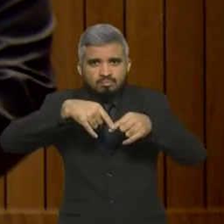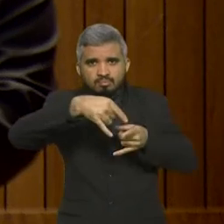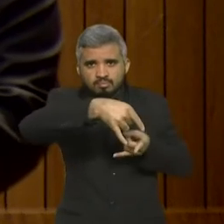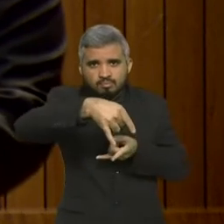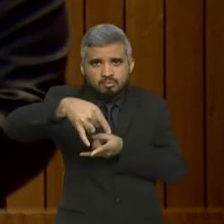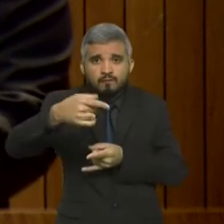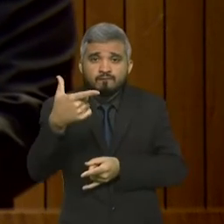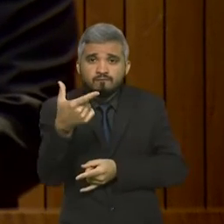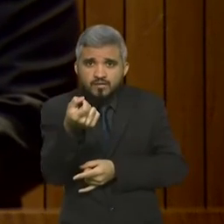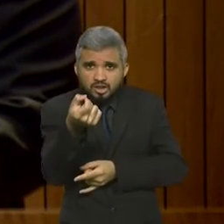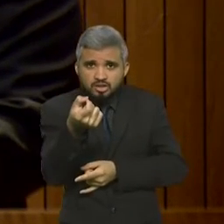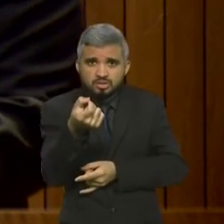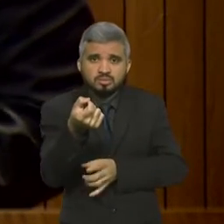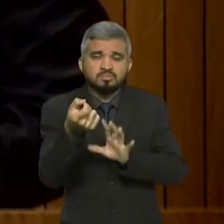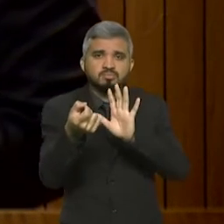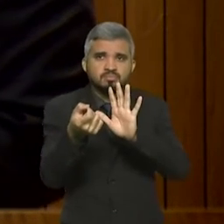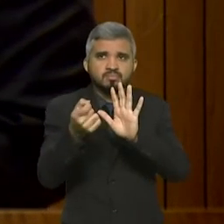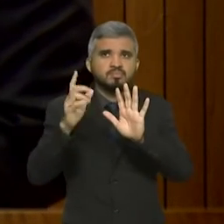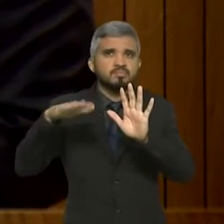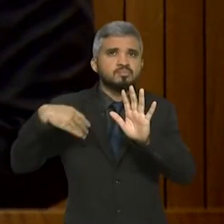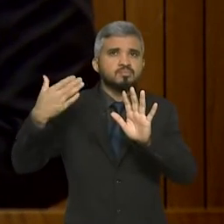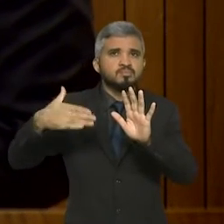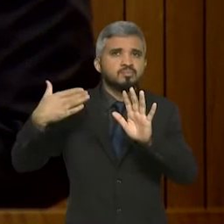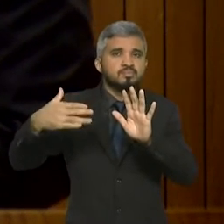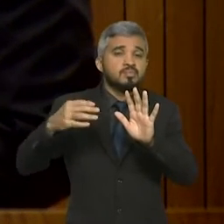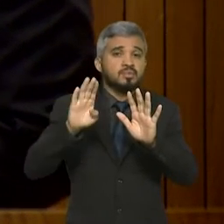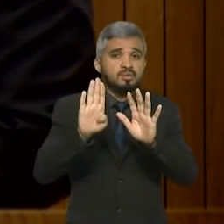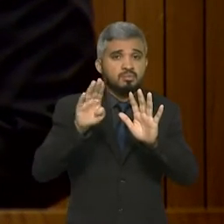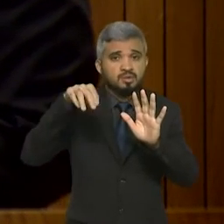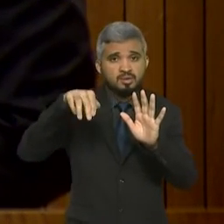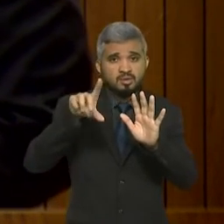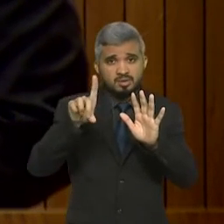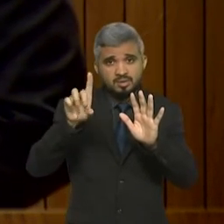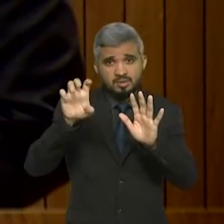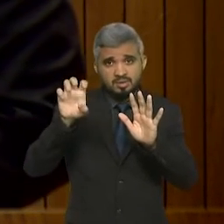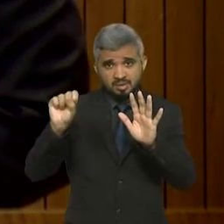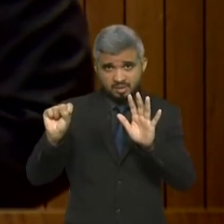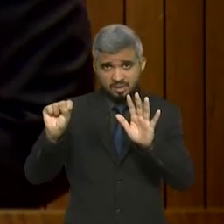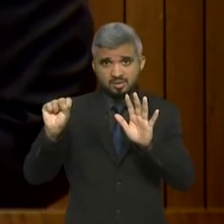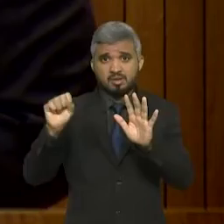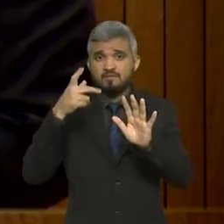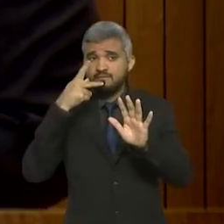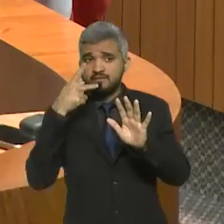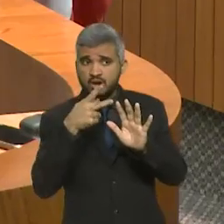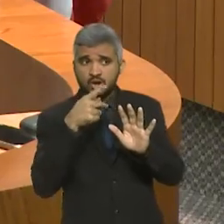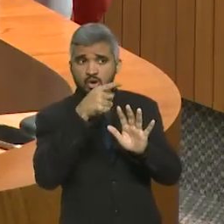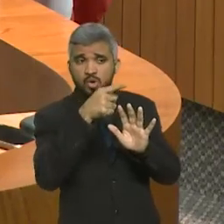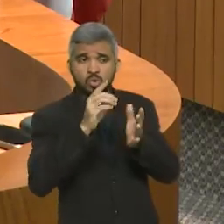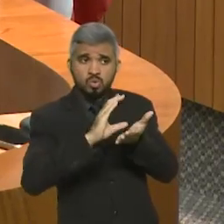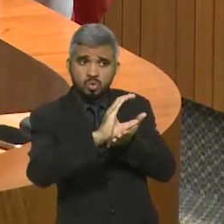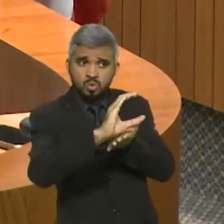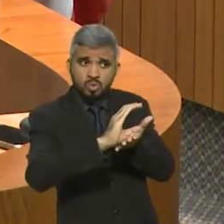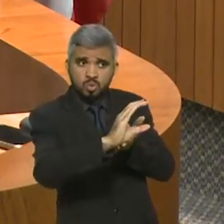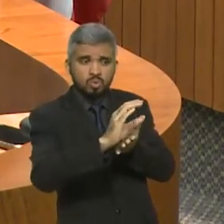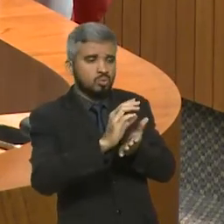veio um parecer do BNDES dizendo que o recurso do BNDES não poderia ser para os hospitais de 20 leitos, e